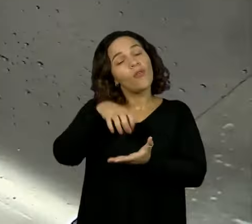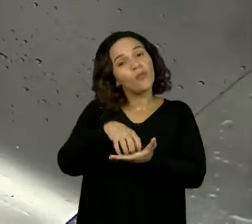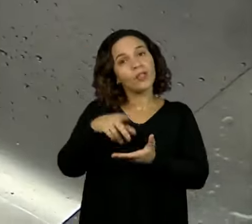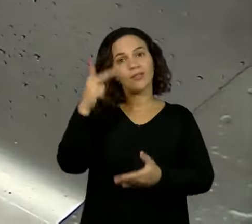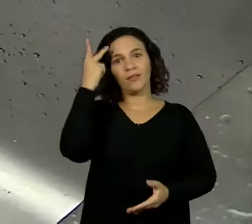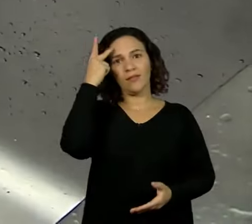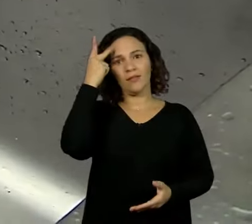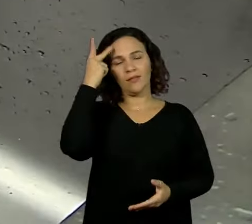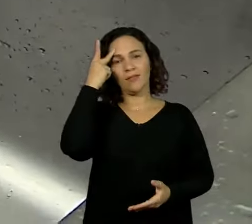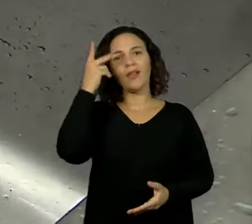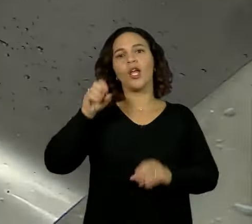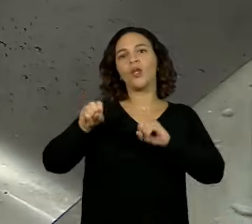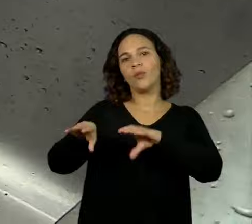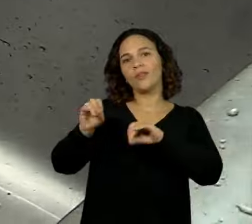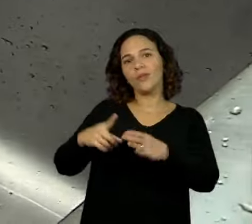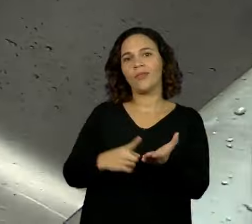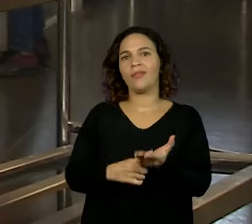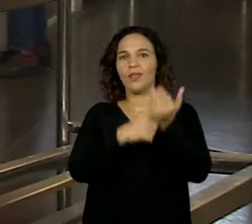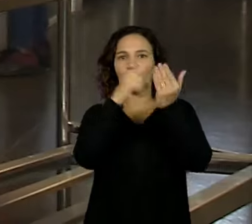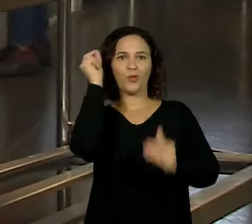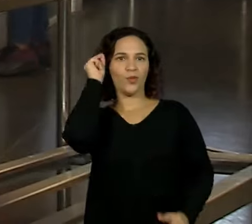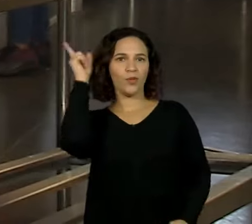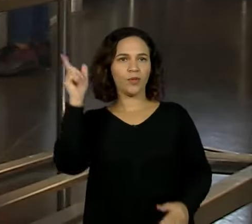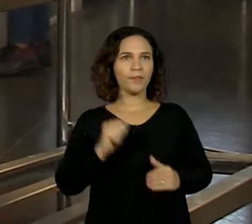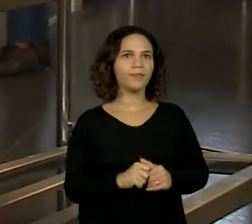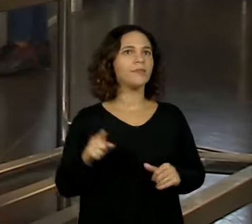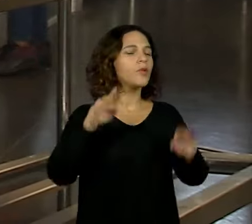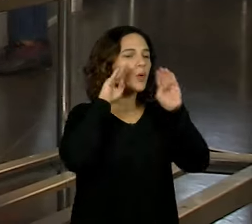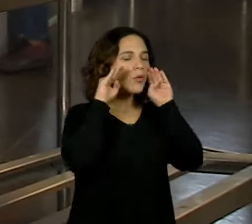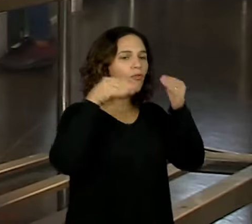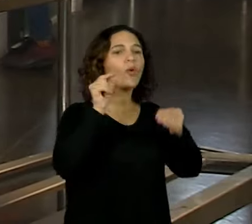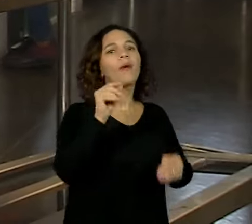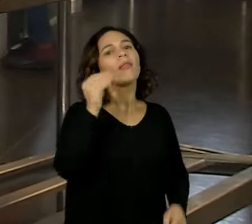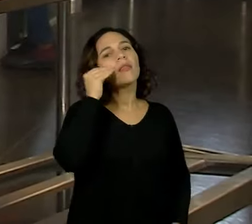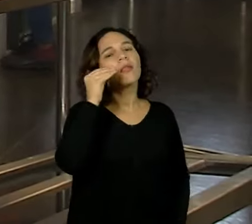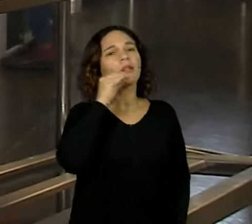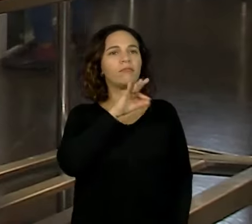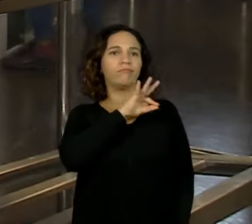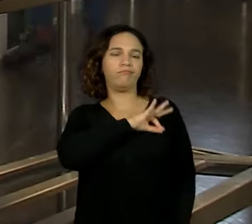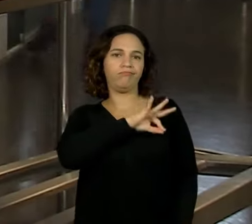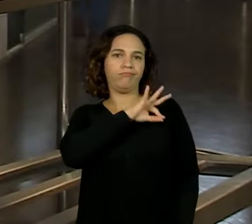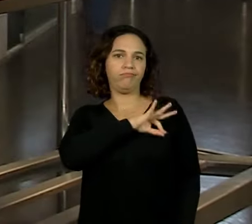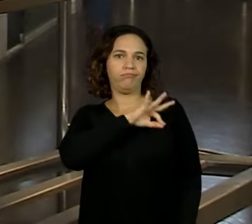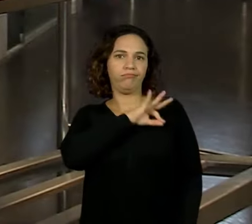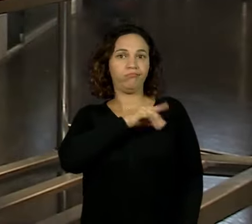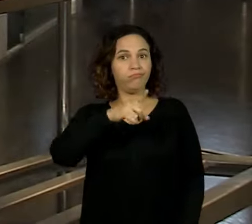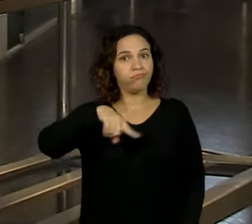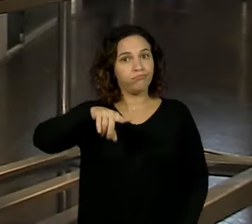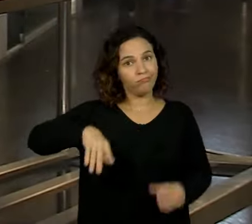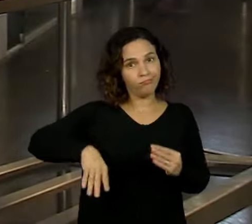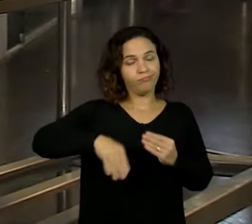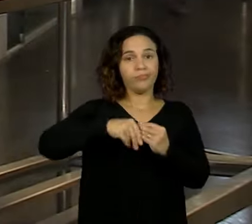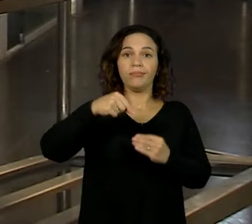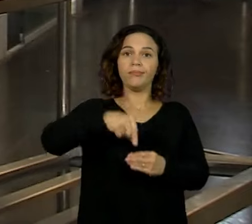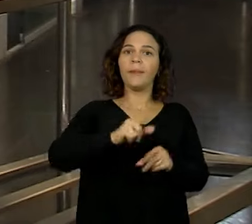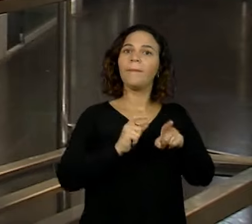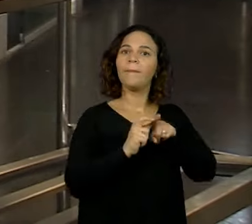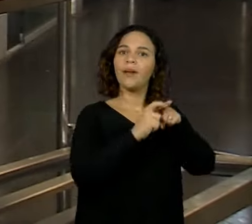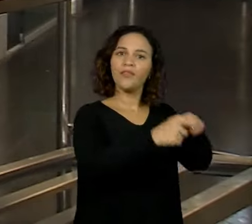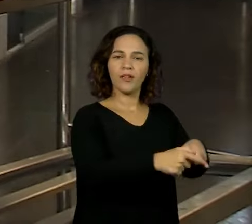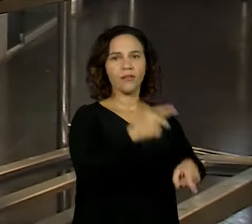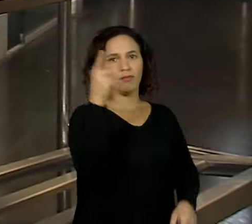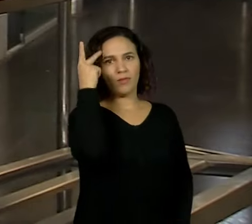Educação, Tecnologia e Cultura. O foco é a geração de renda para a periferia aqui da cidade de São Paulo. Então, as pessoas que